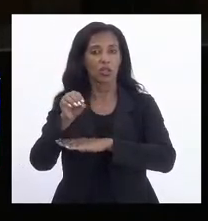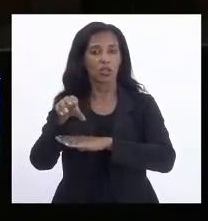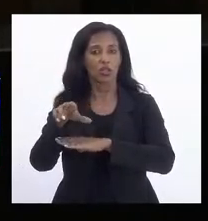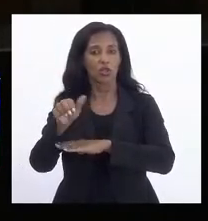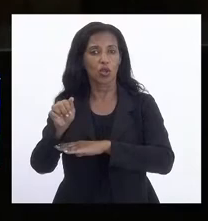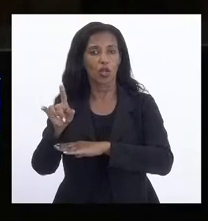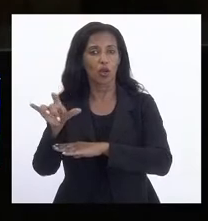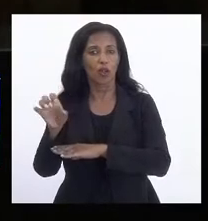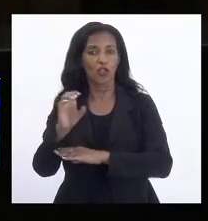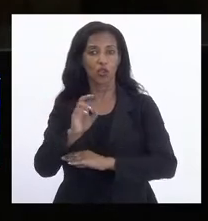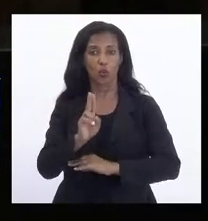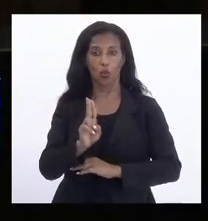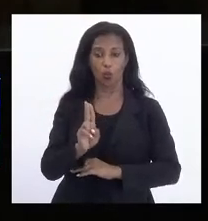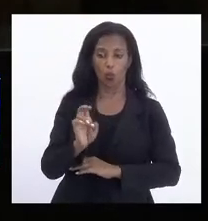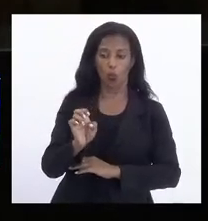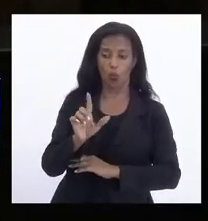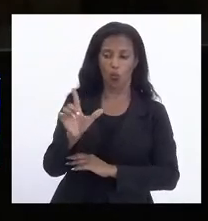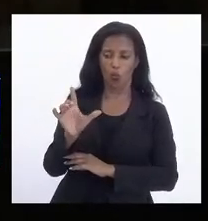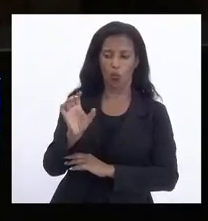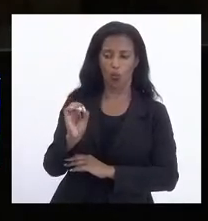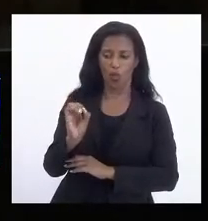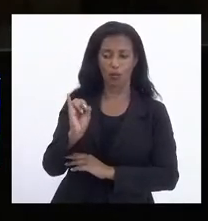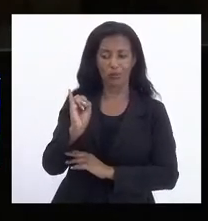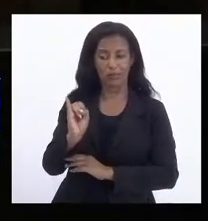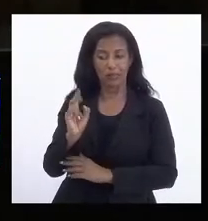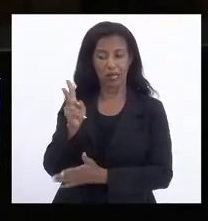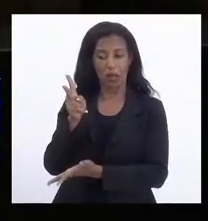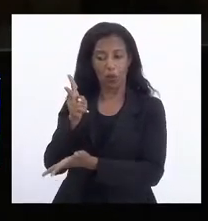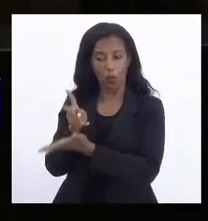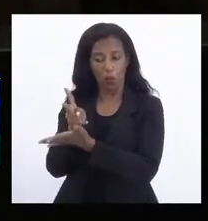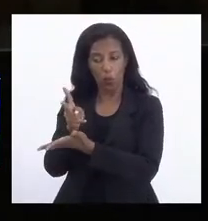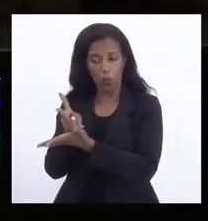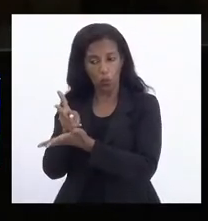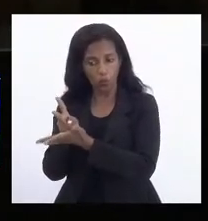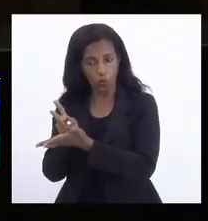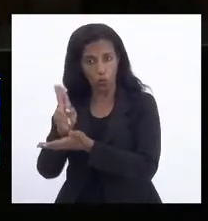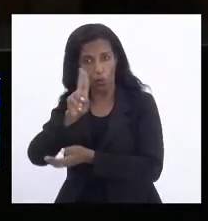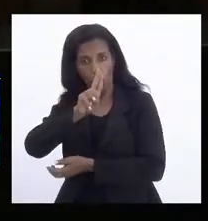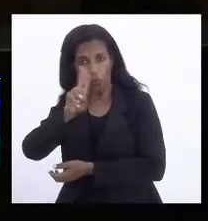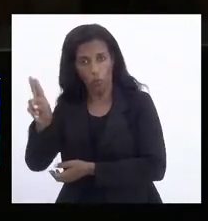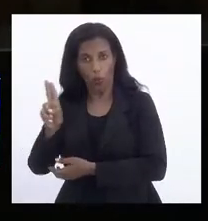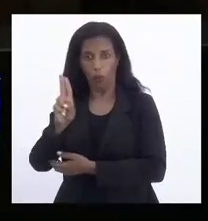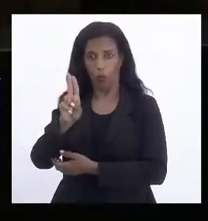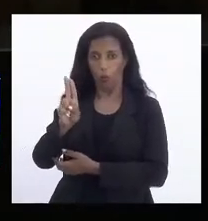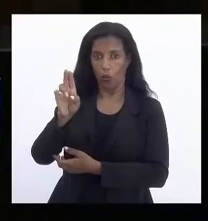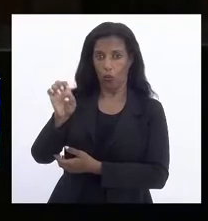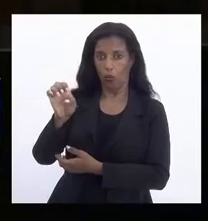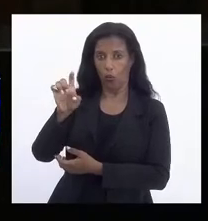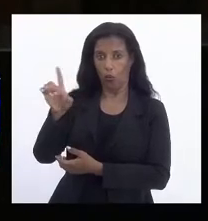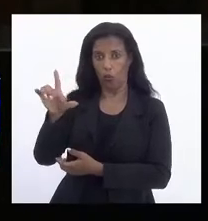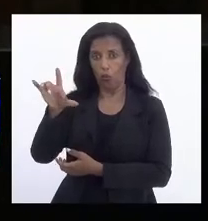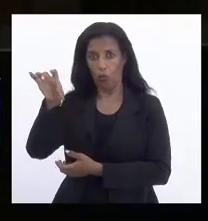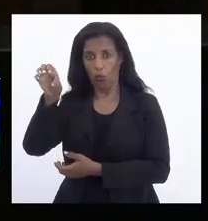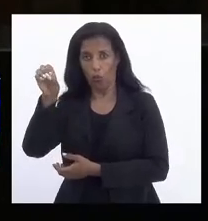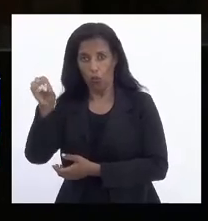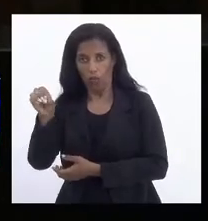ESO, se ela deva continuar como o ESO ou se deva